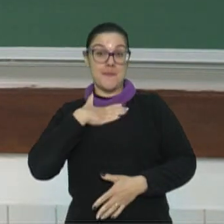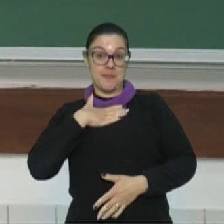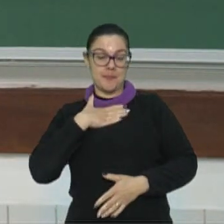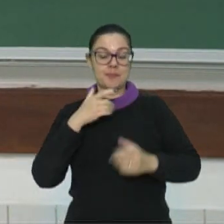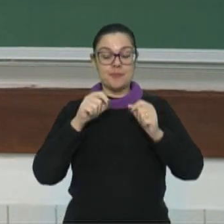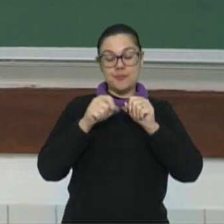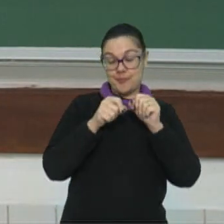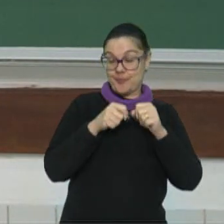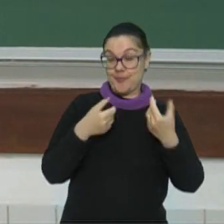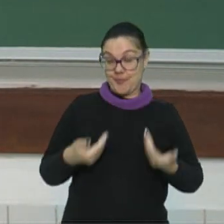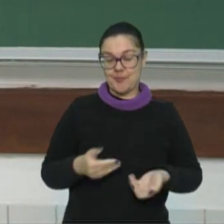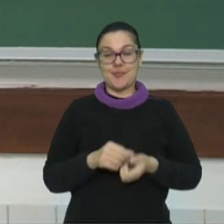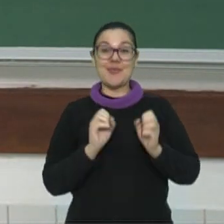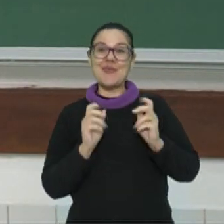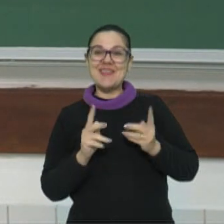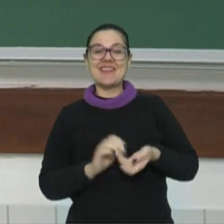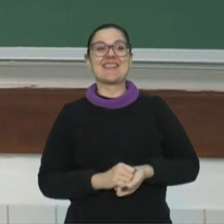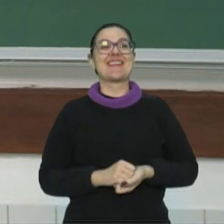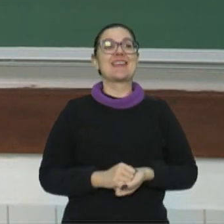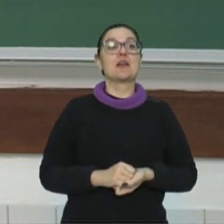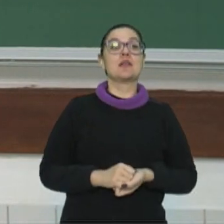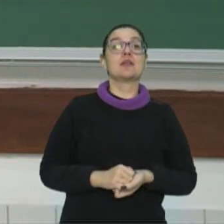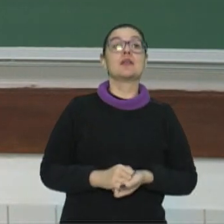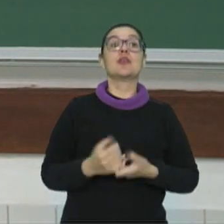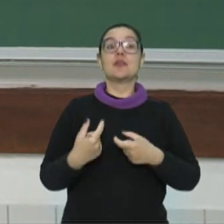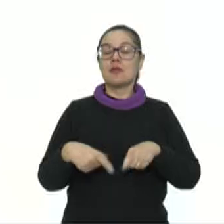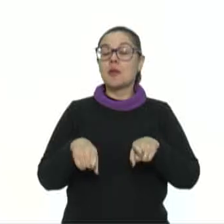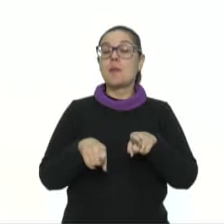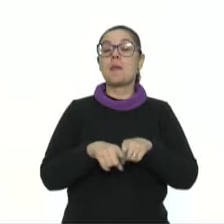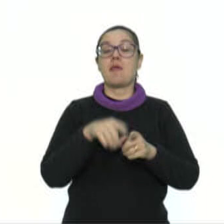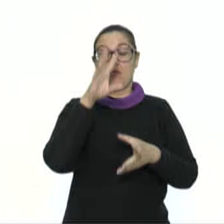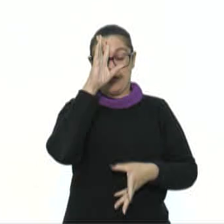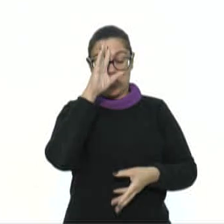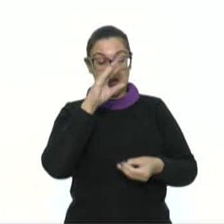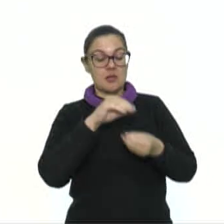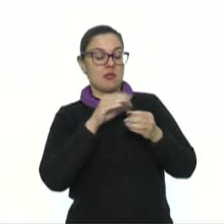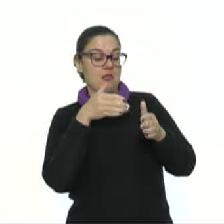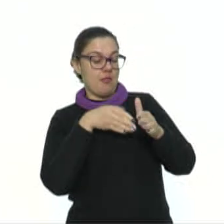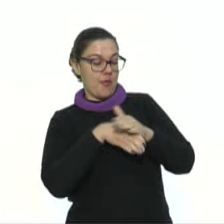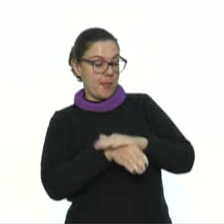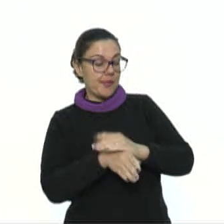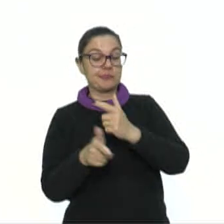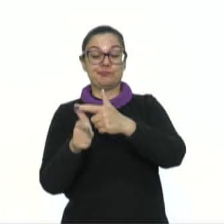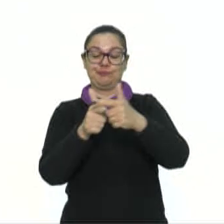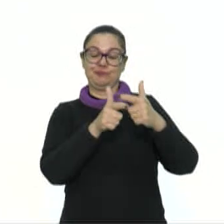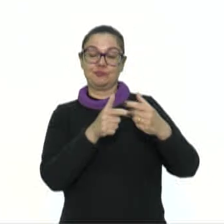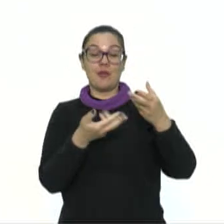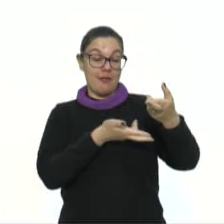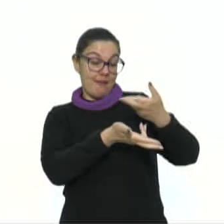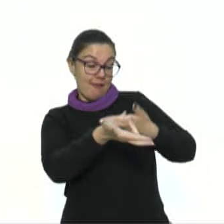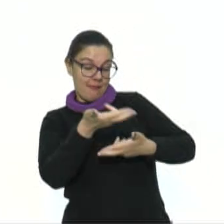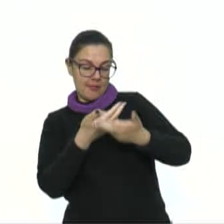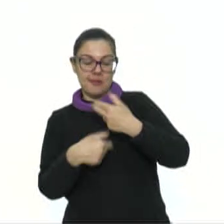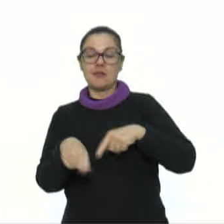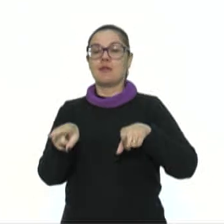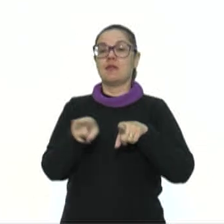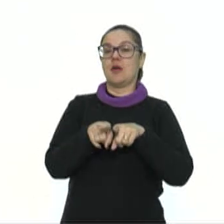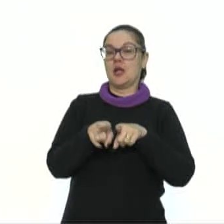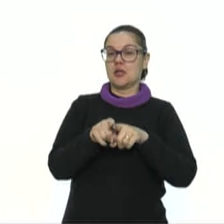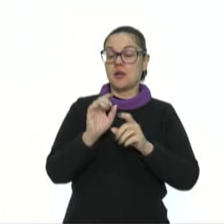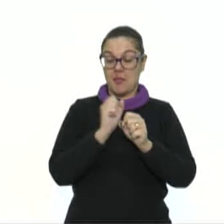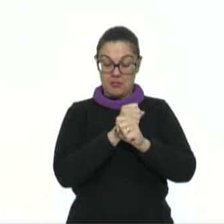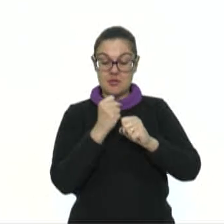que a gente faz. Ok, reconhecer os comportamentos diante das suas relações e até mesmo diante